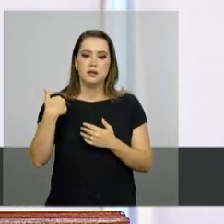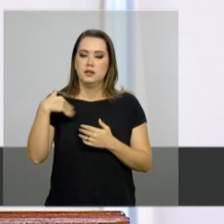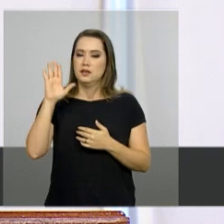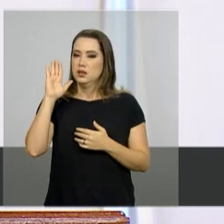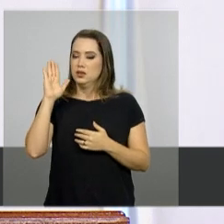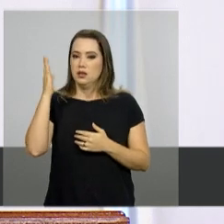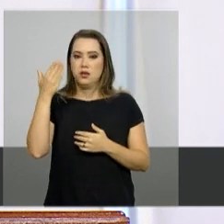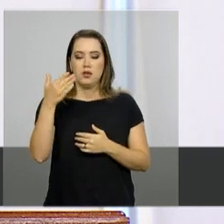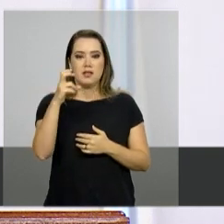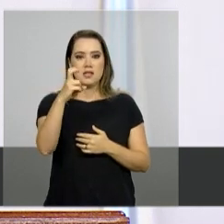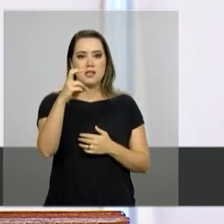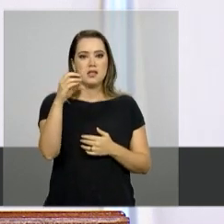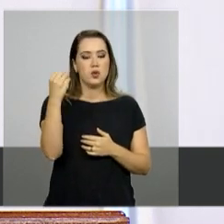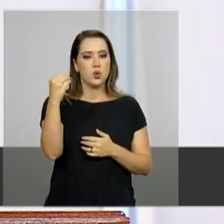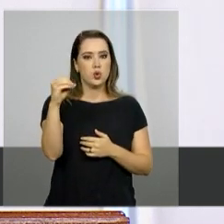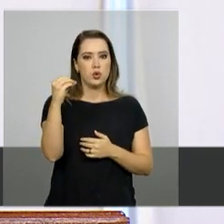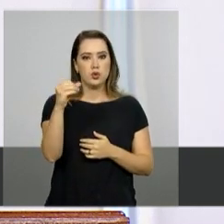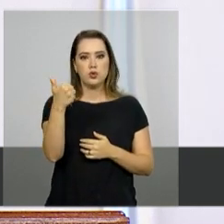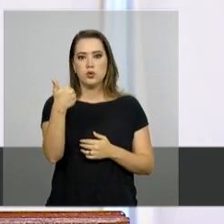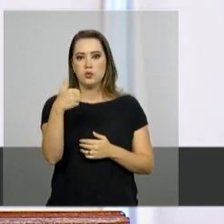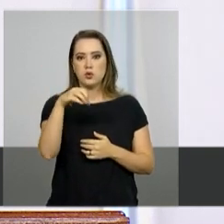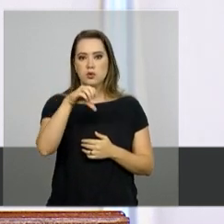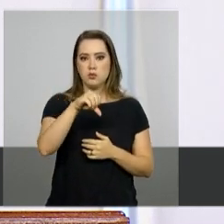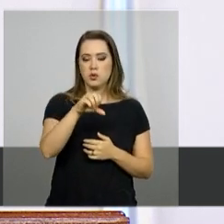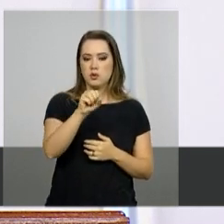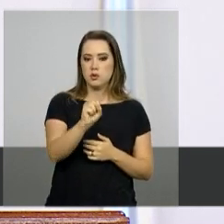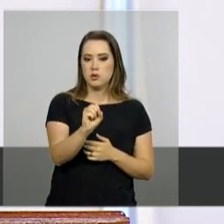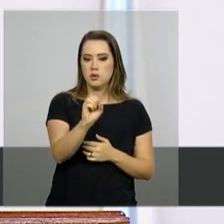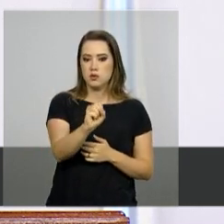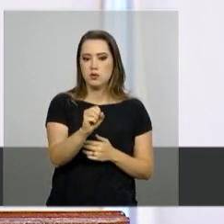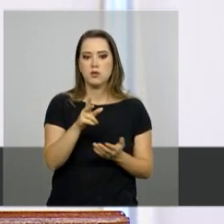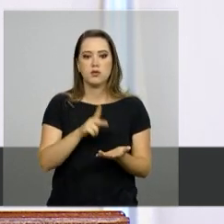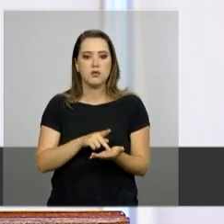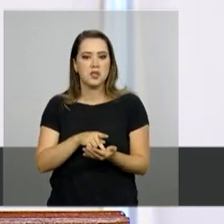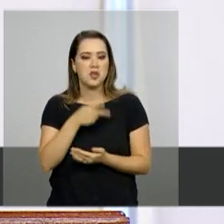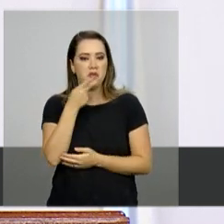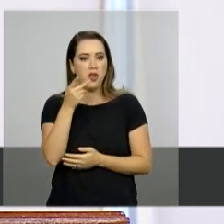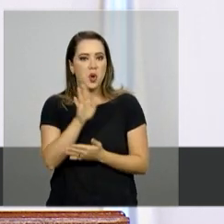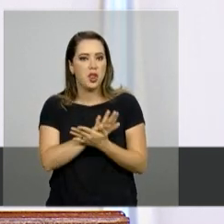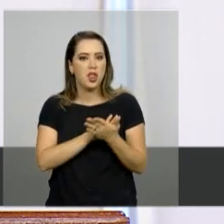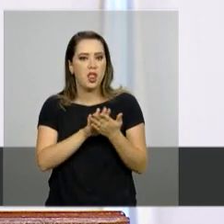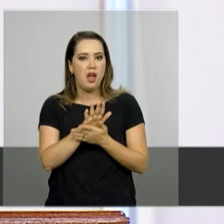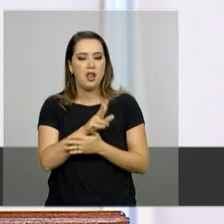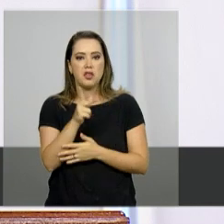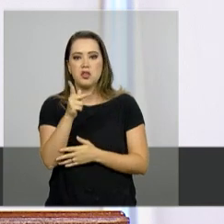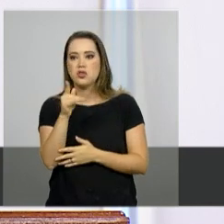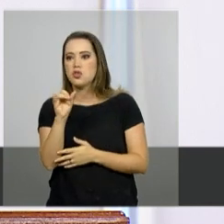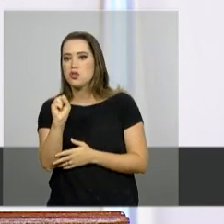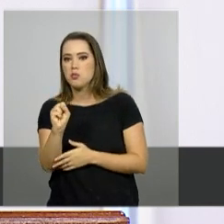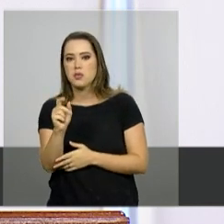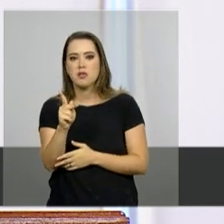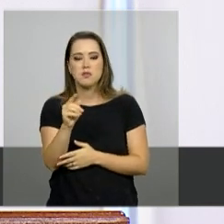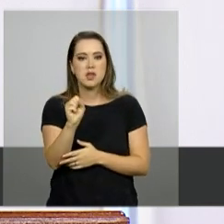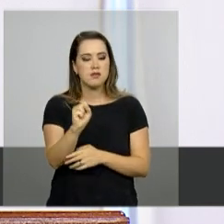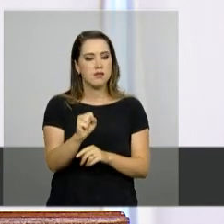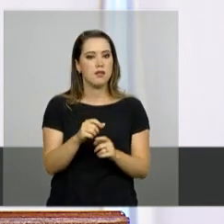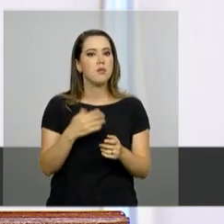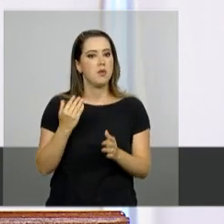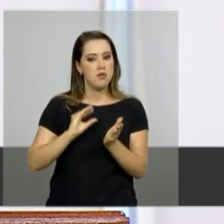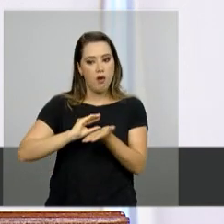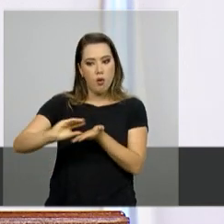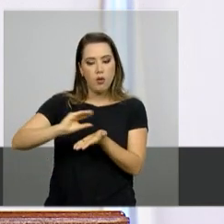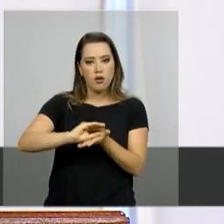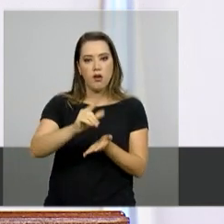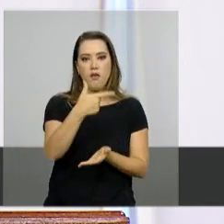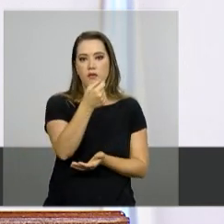amigas desde 5 de outubro de 1988 quando na verdade não se falou mais em pis pasep e isso vai injetar mais de 20